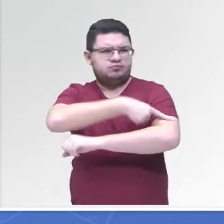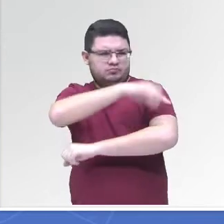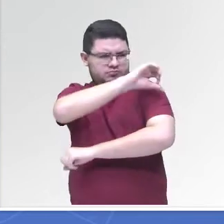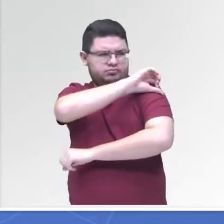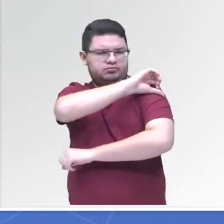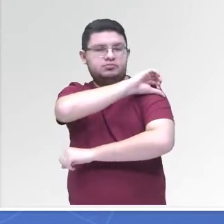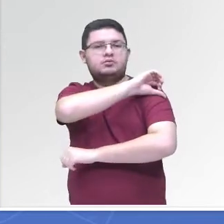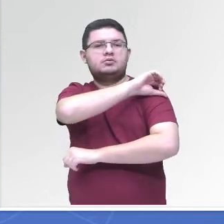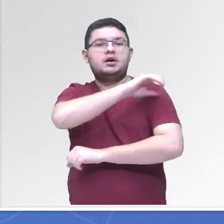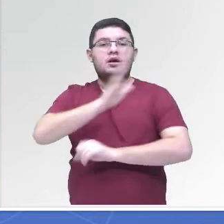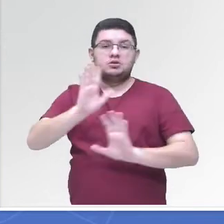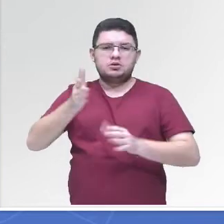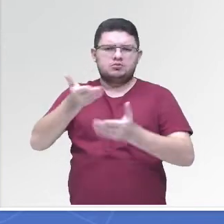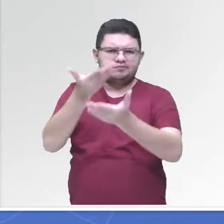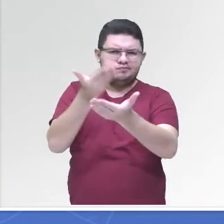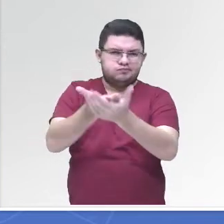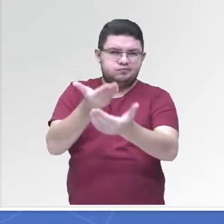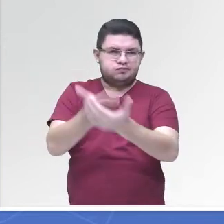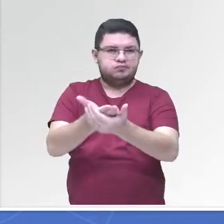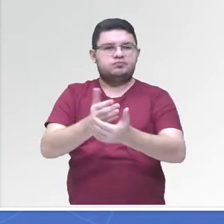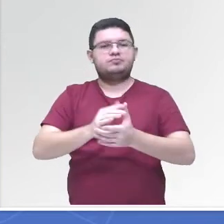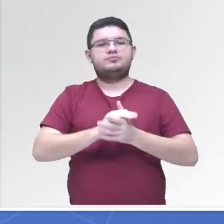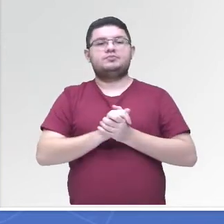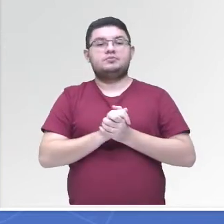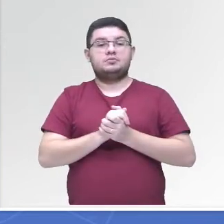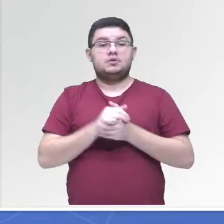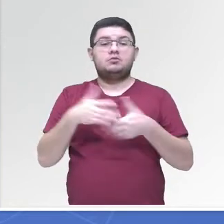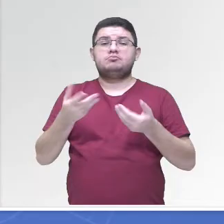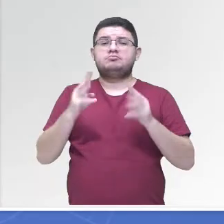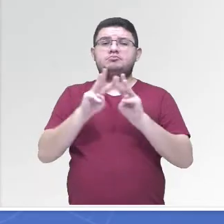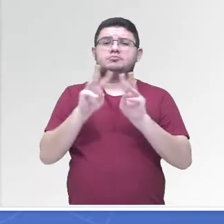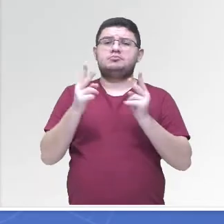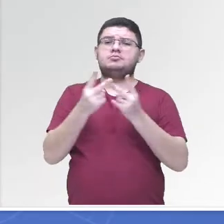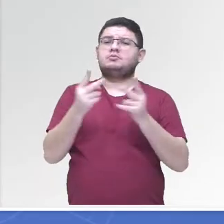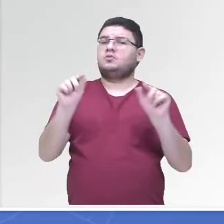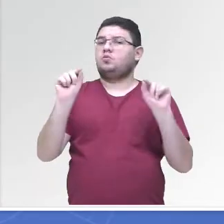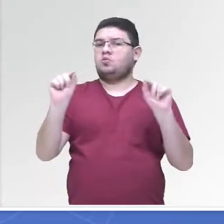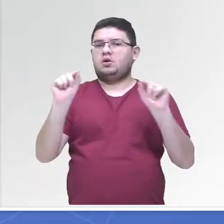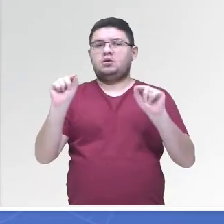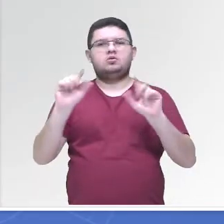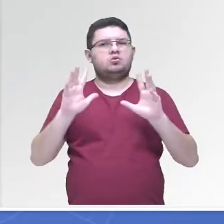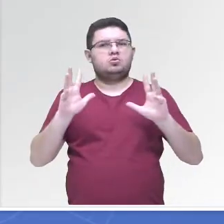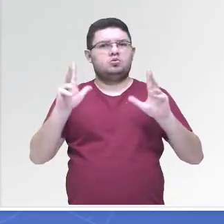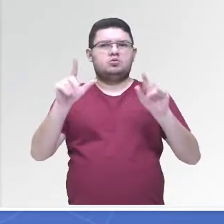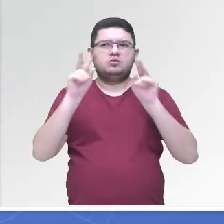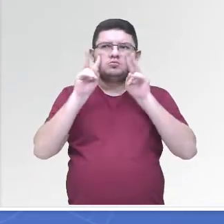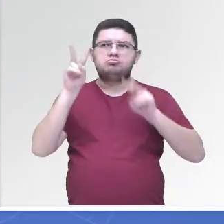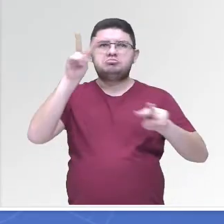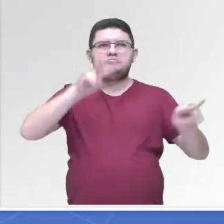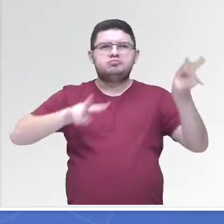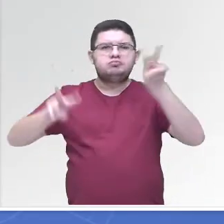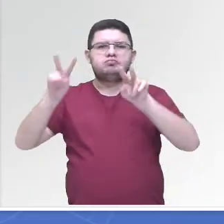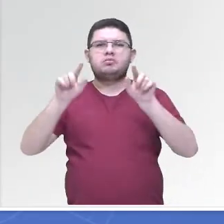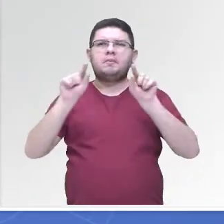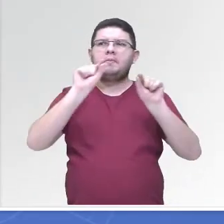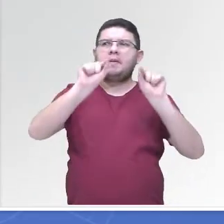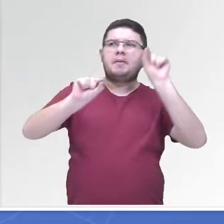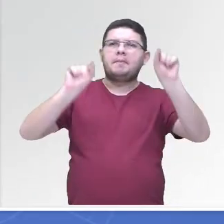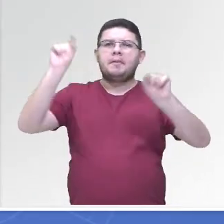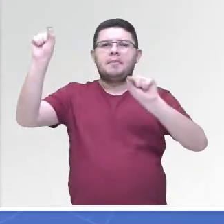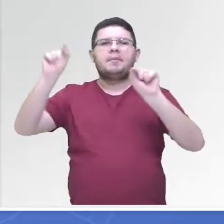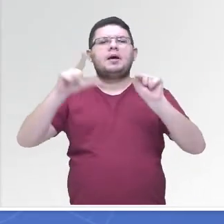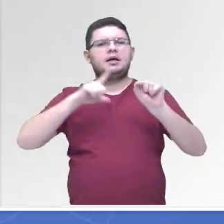aqui o conceito de matéria, né? Então, matéria é tudo aquilo que ocupa um lugar, né? E a gente